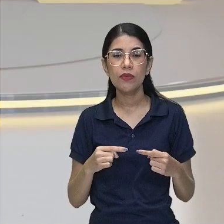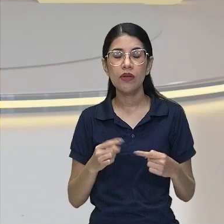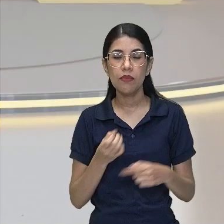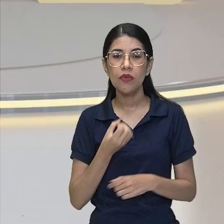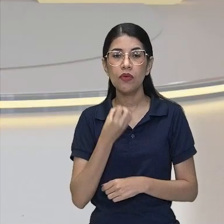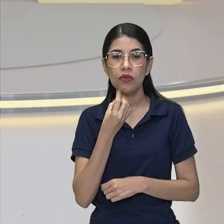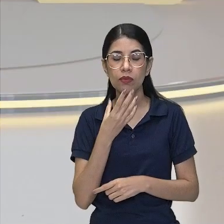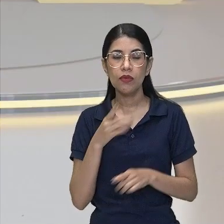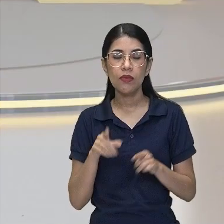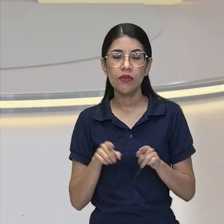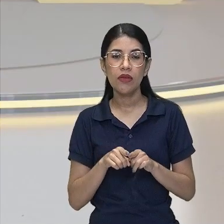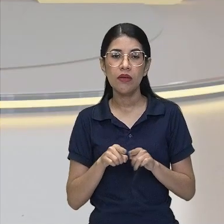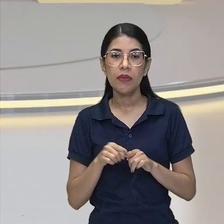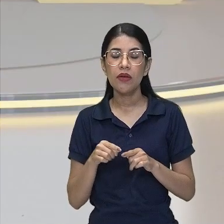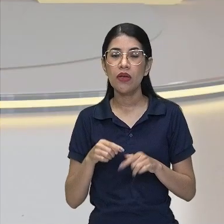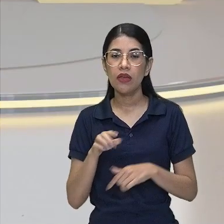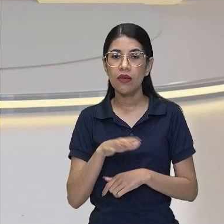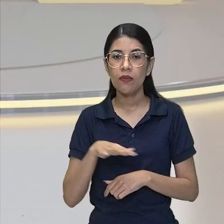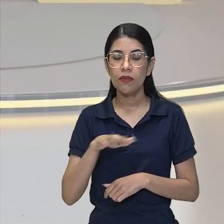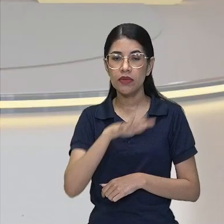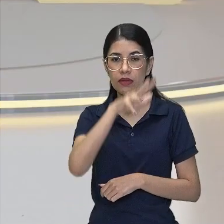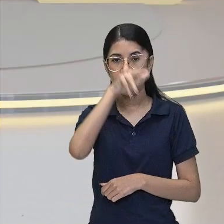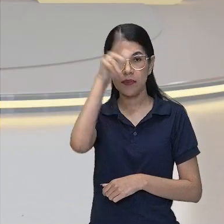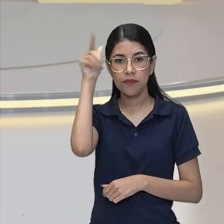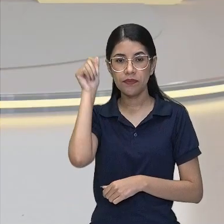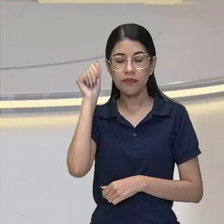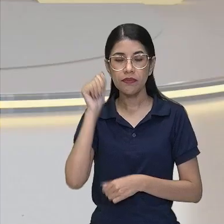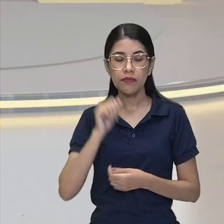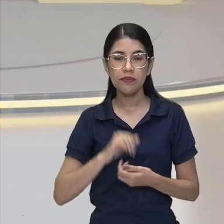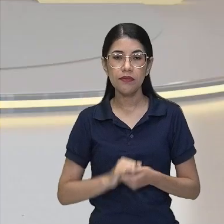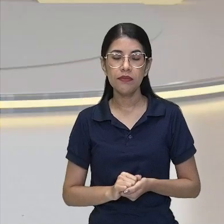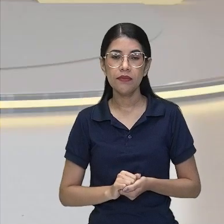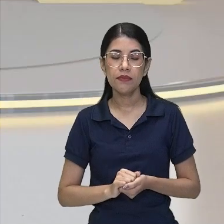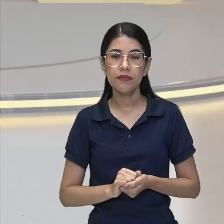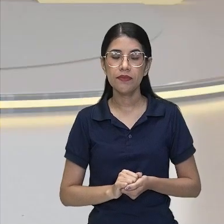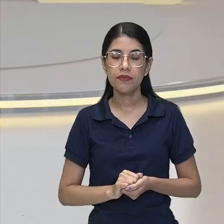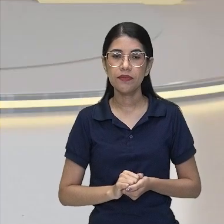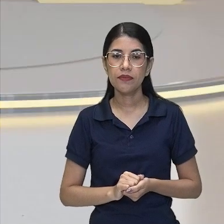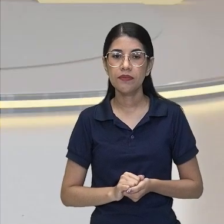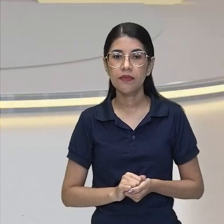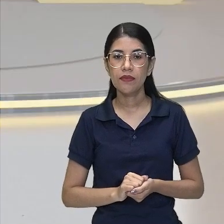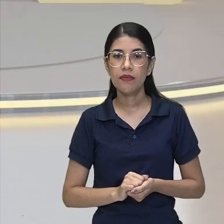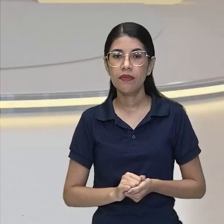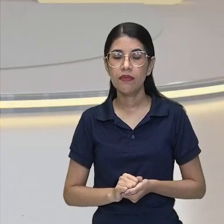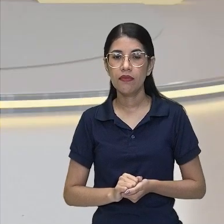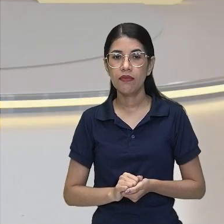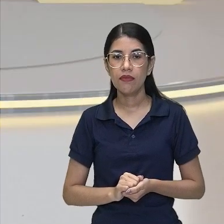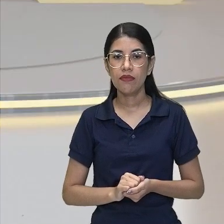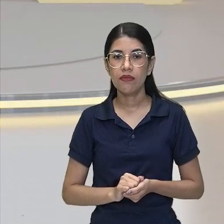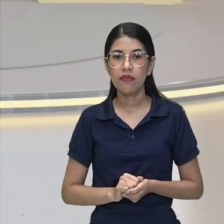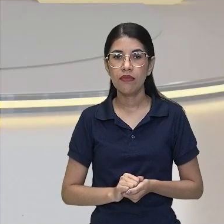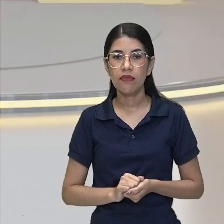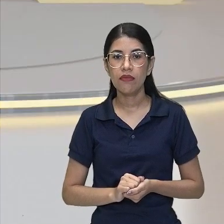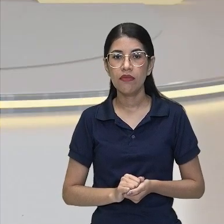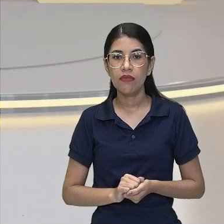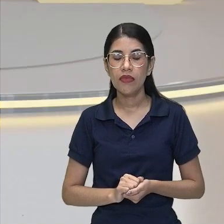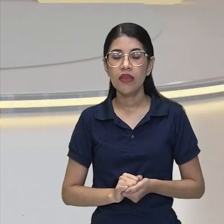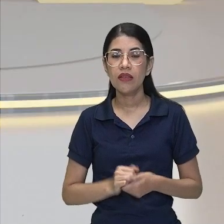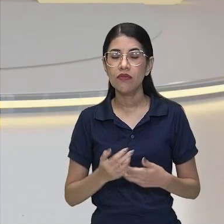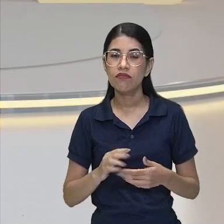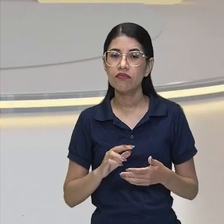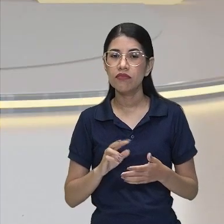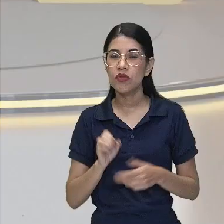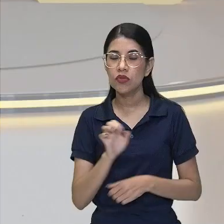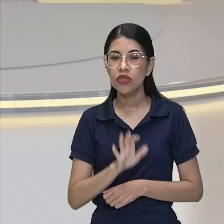com os amazonenses, né? Os cidadãos amazonenses, e de uma maneira geral,